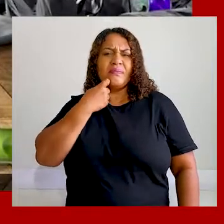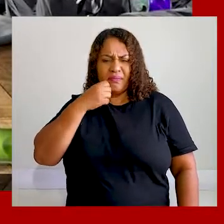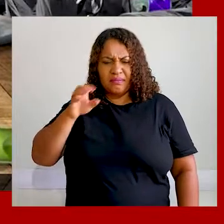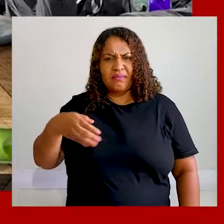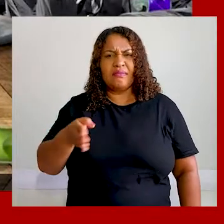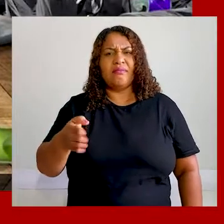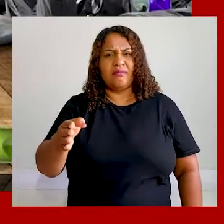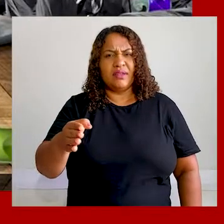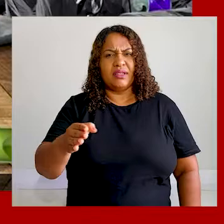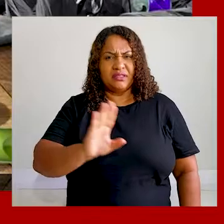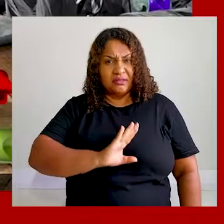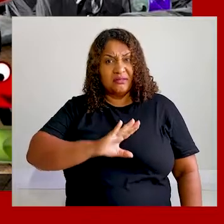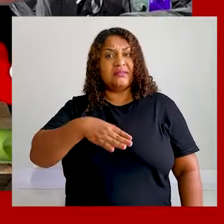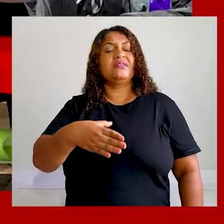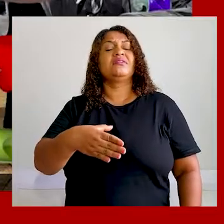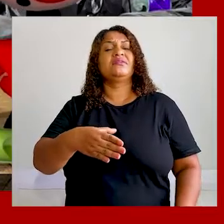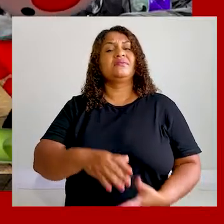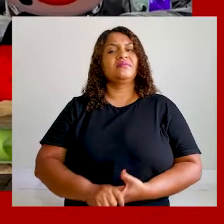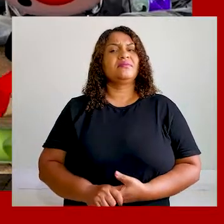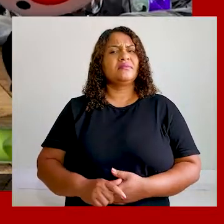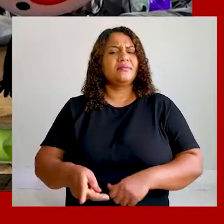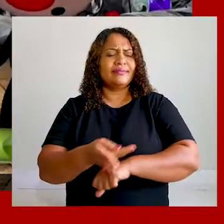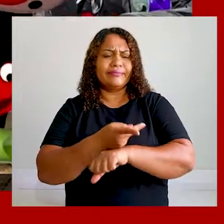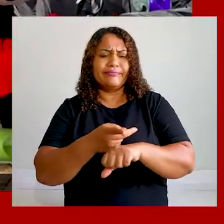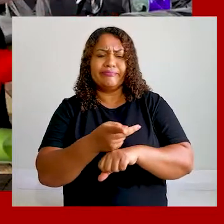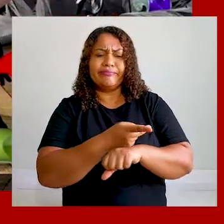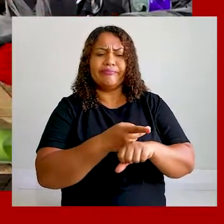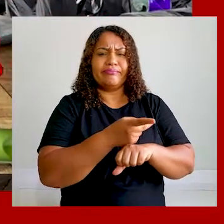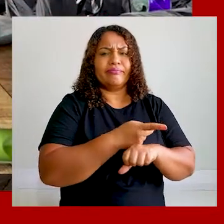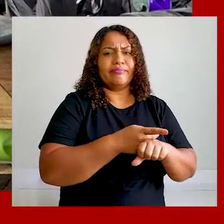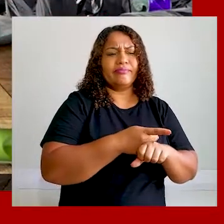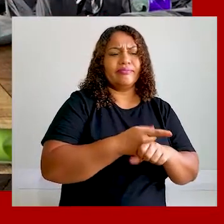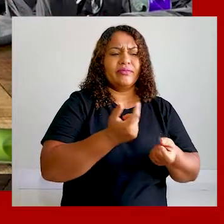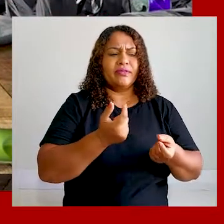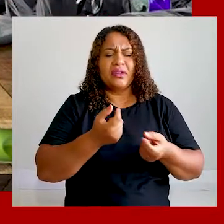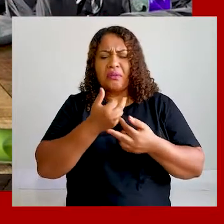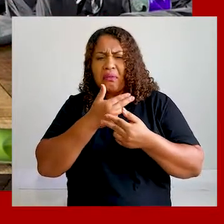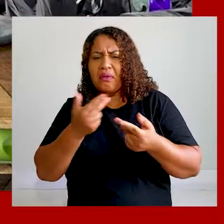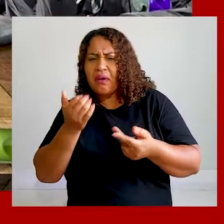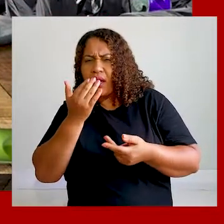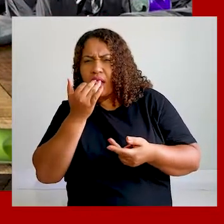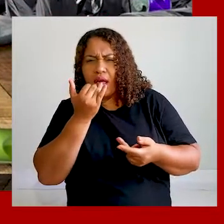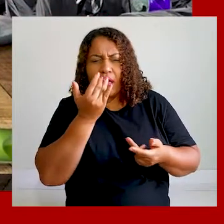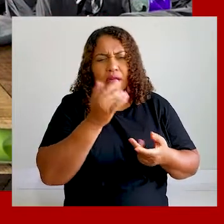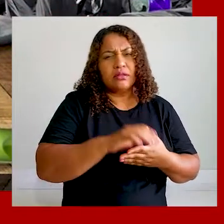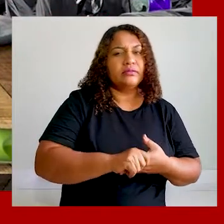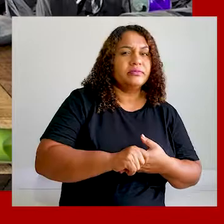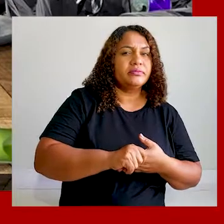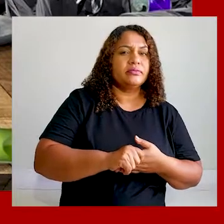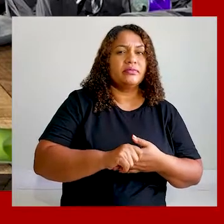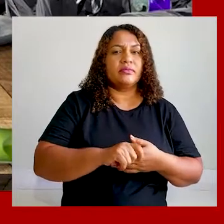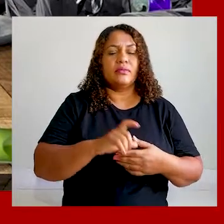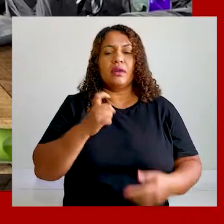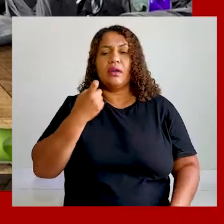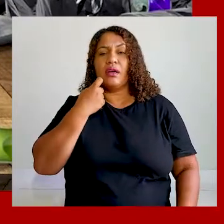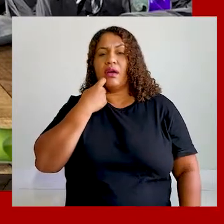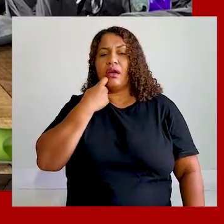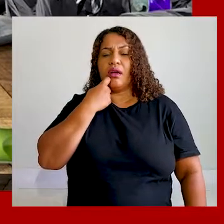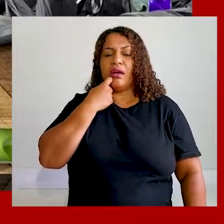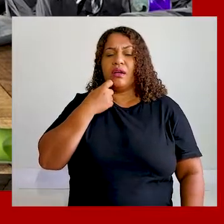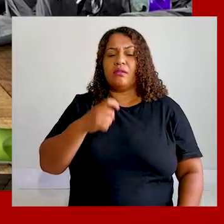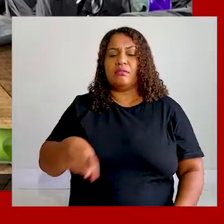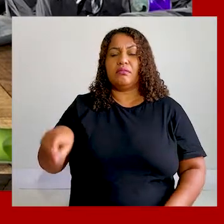peixe cascudo esse sobrevivente. Procurava um lodinho para mastigar, quando um